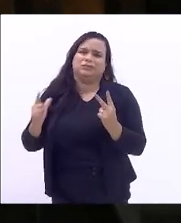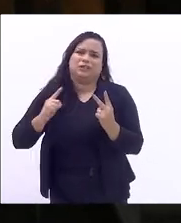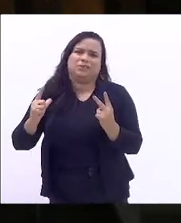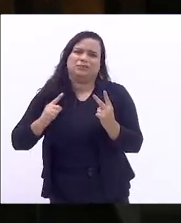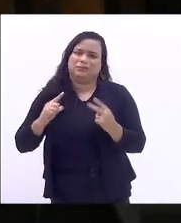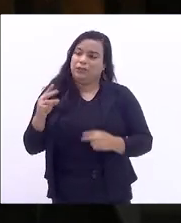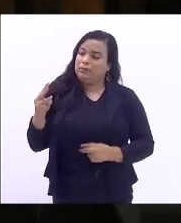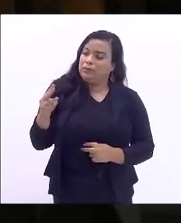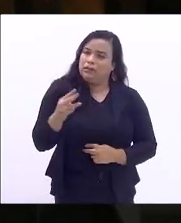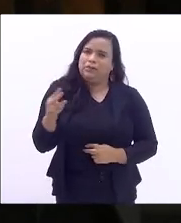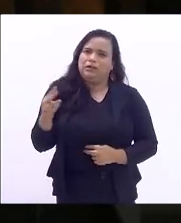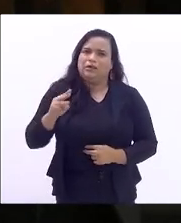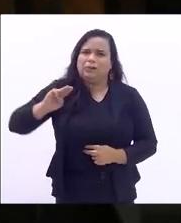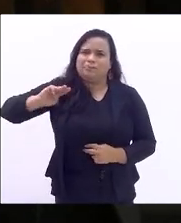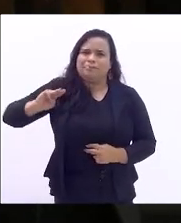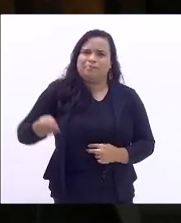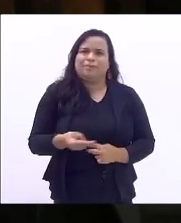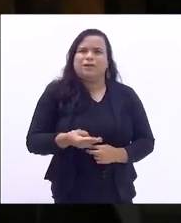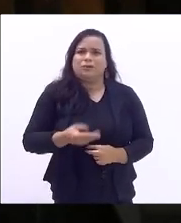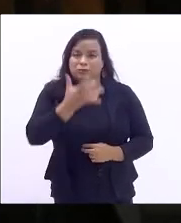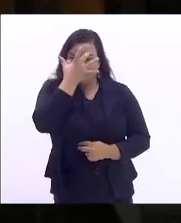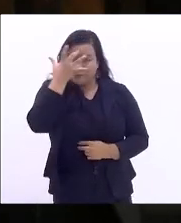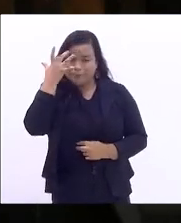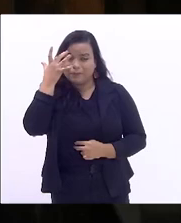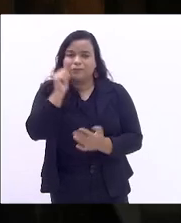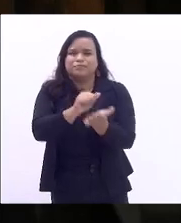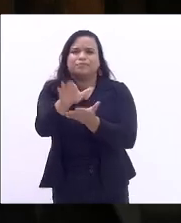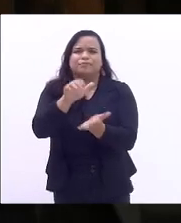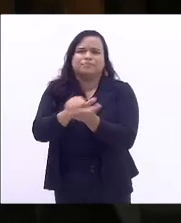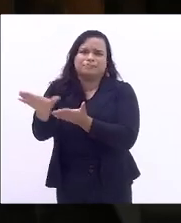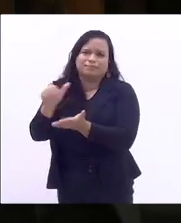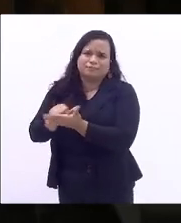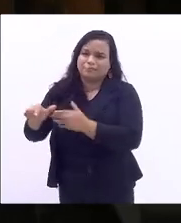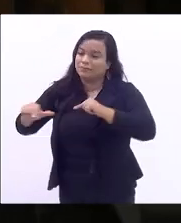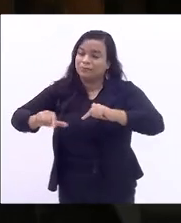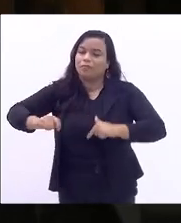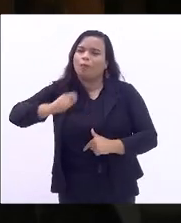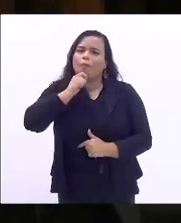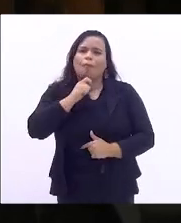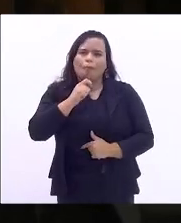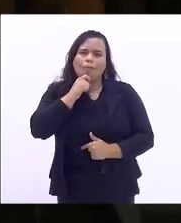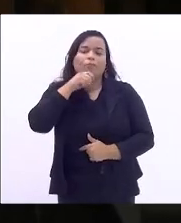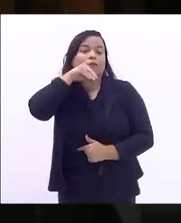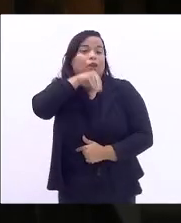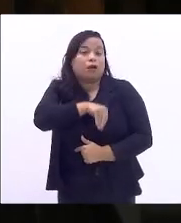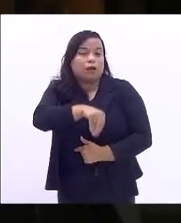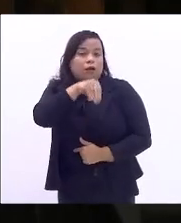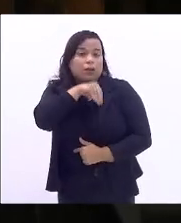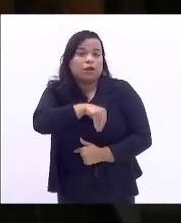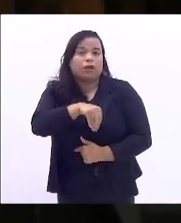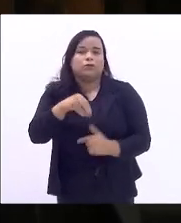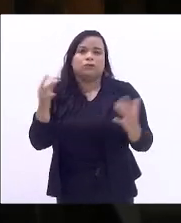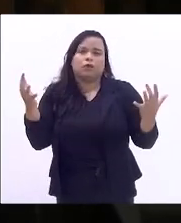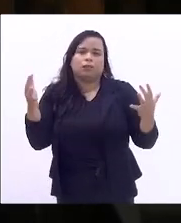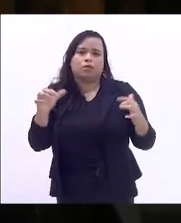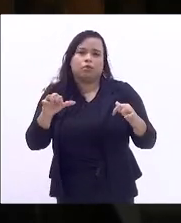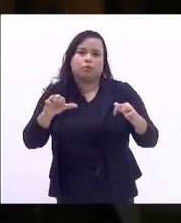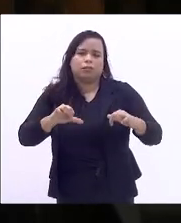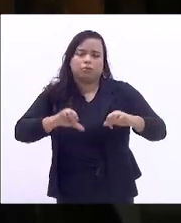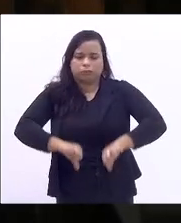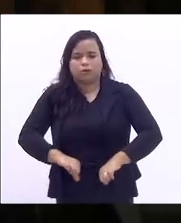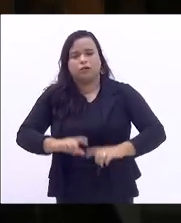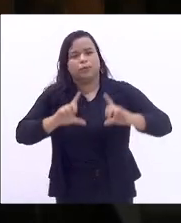33 milhões de desempregados arremba em depressão